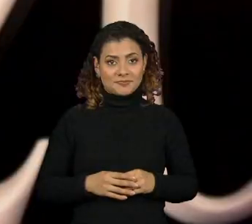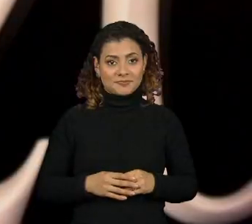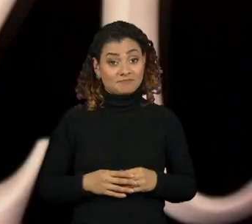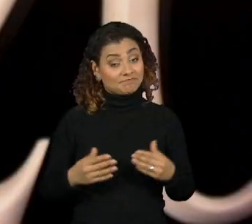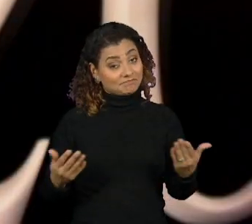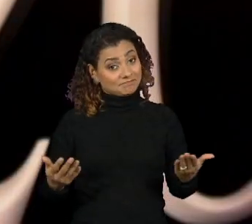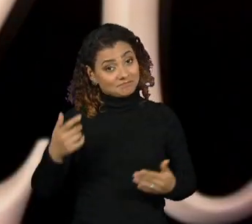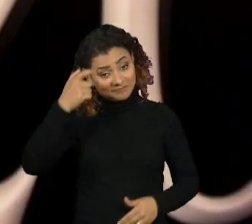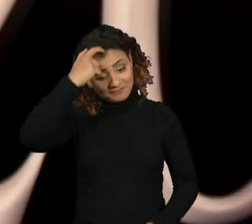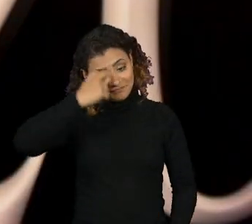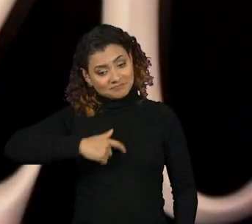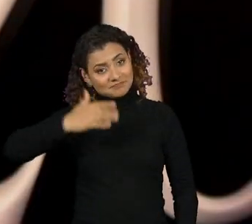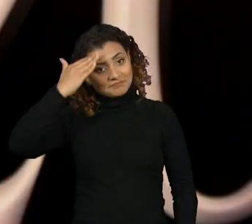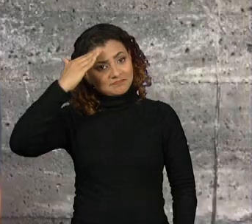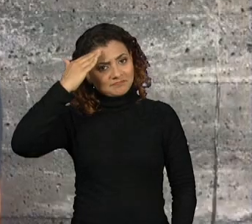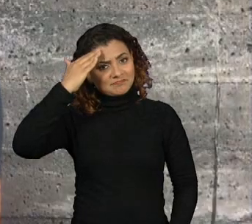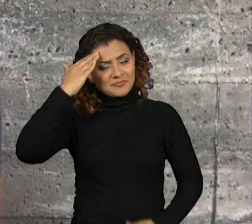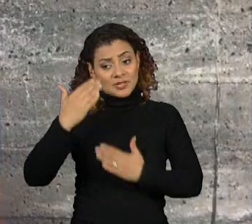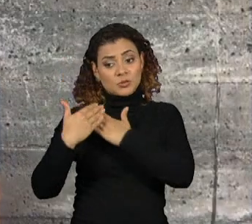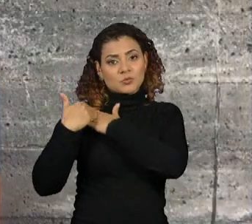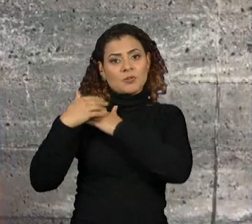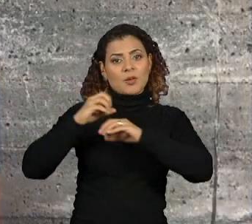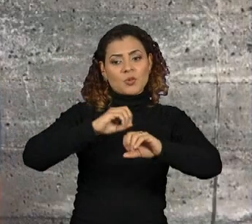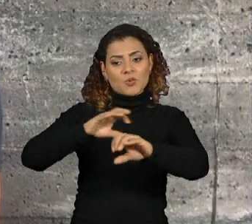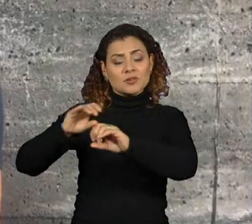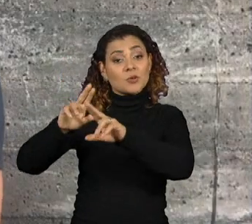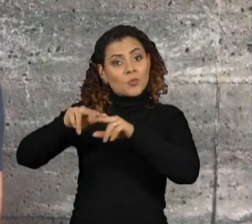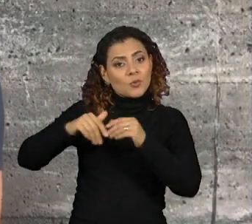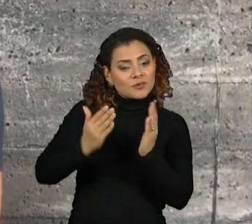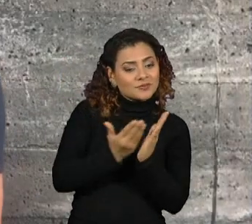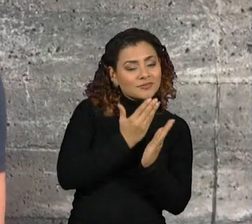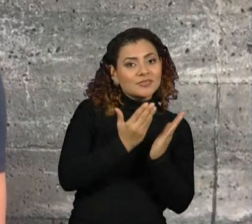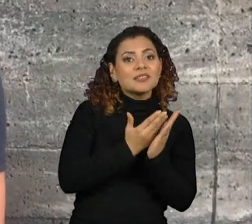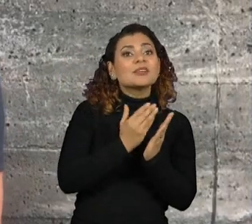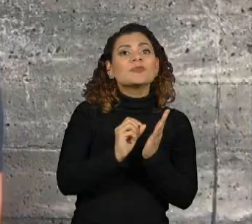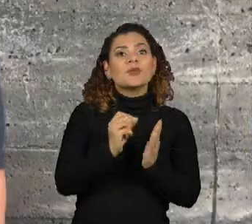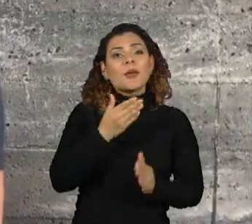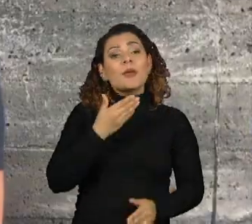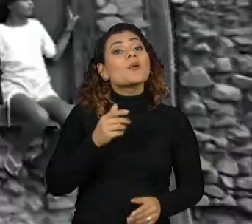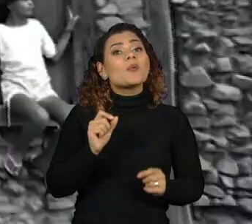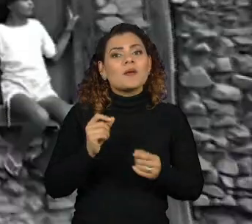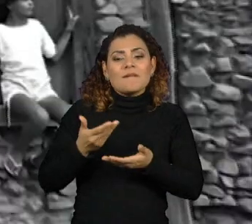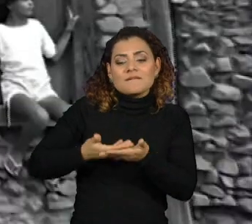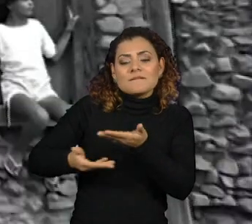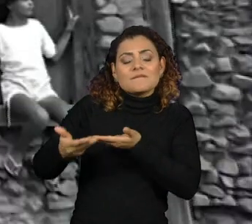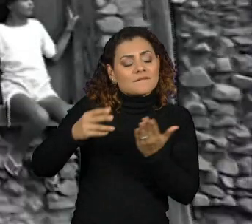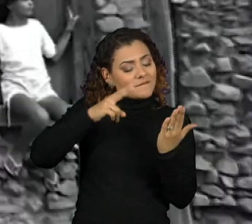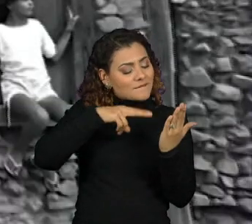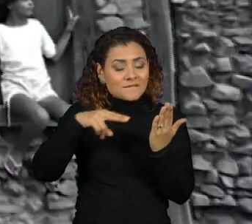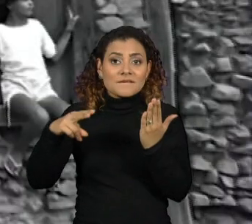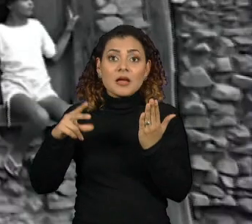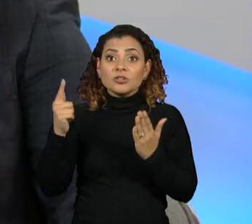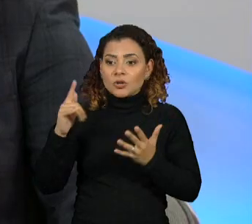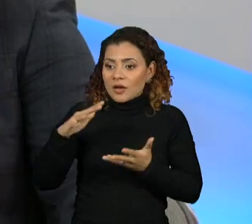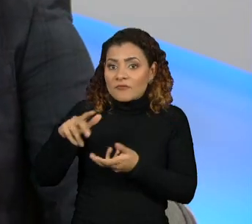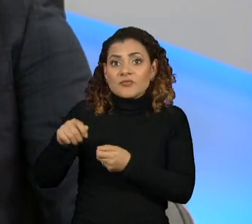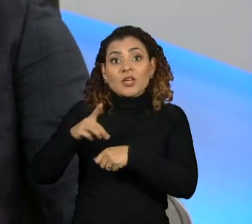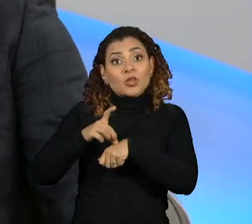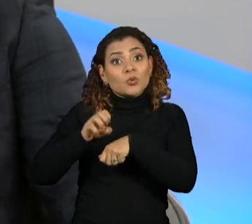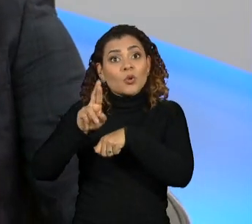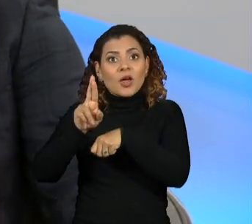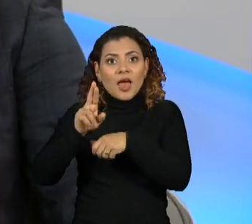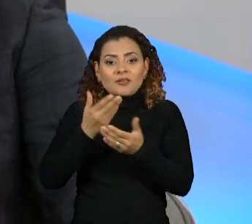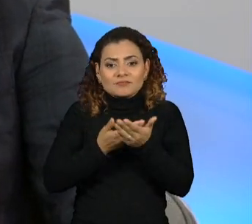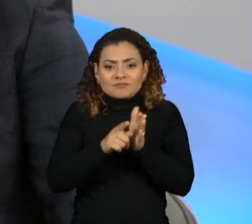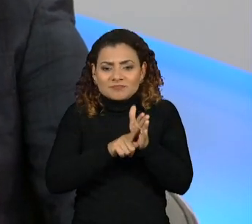Ciente do papel da educação, fez dos livros melhores amigos desde cedo. Estudou geografia, fez doutorado em